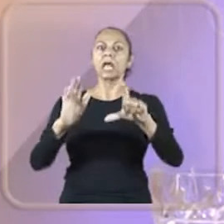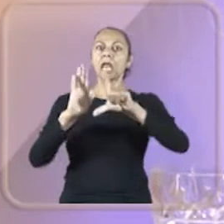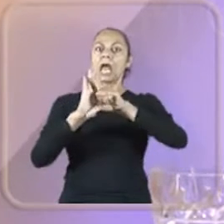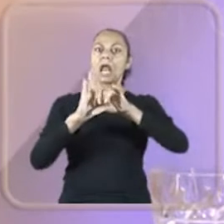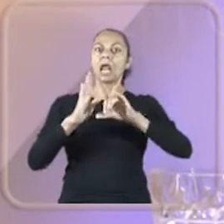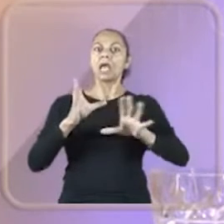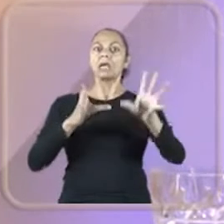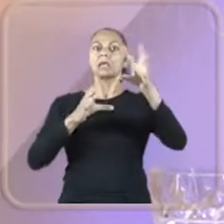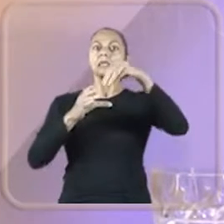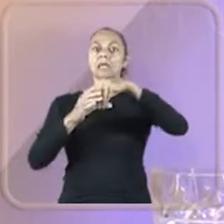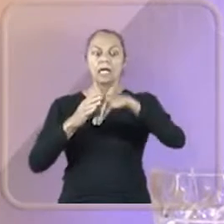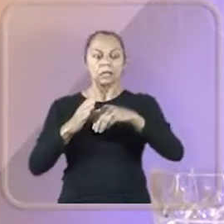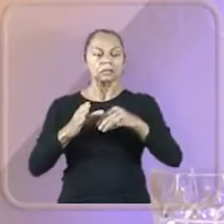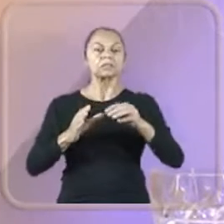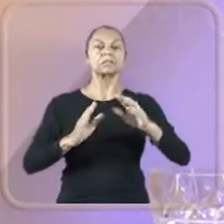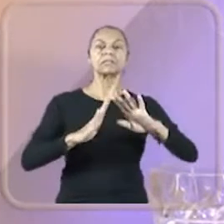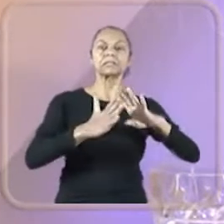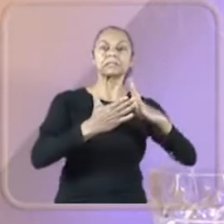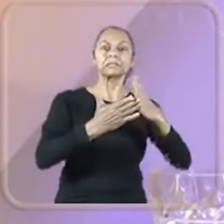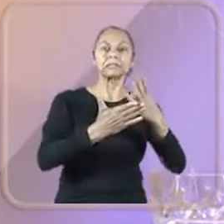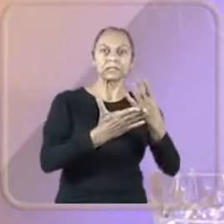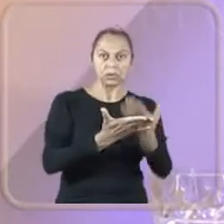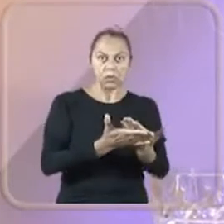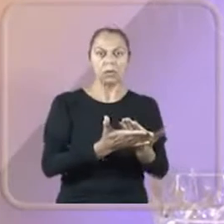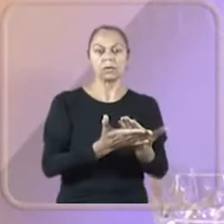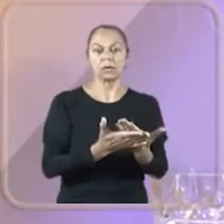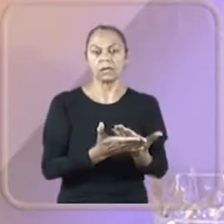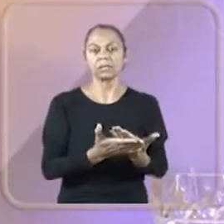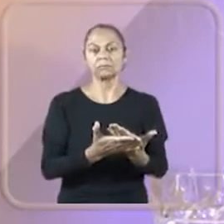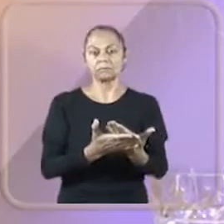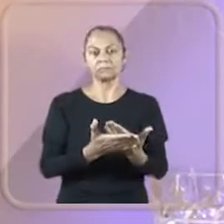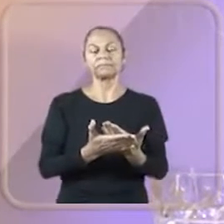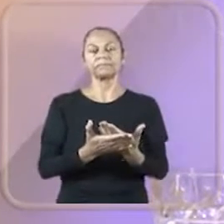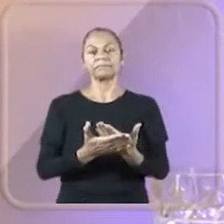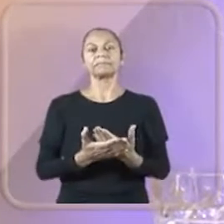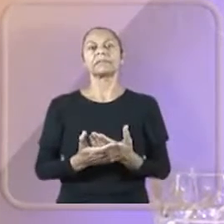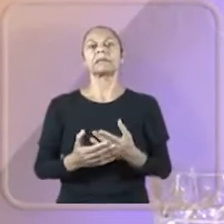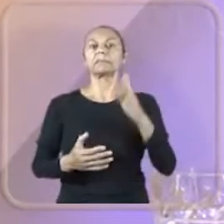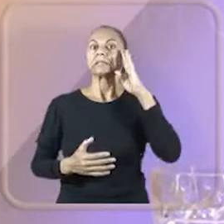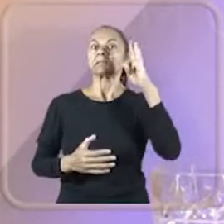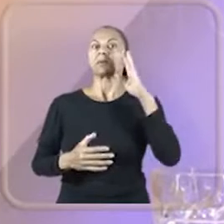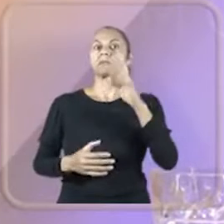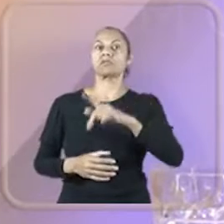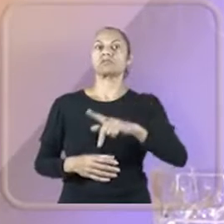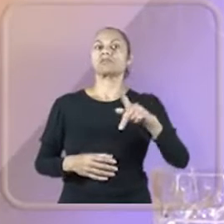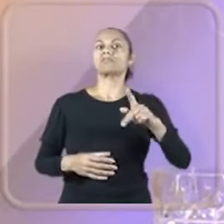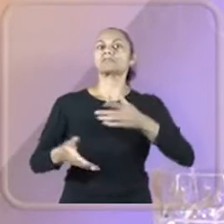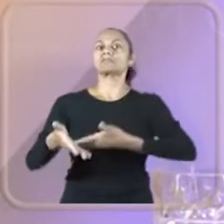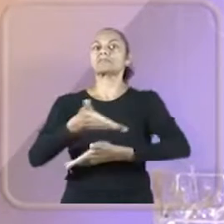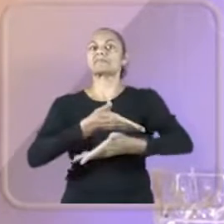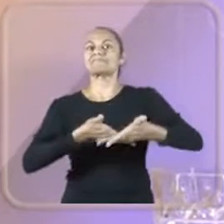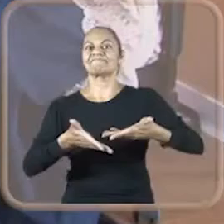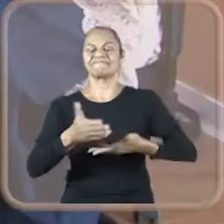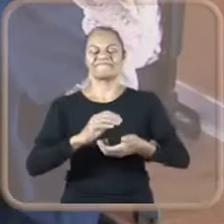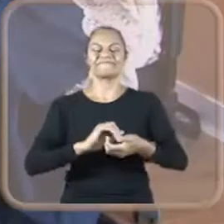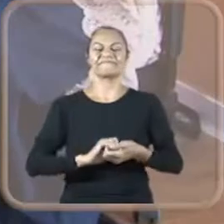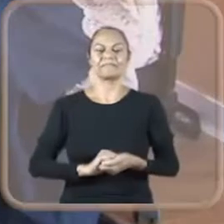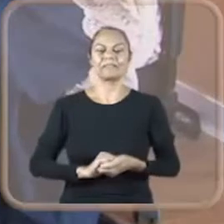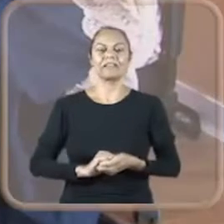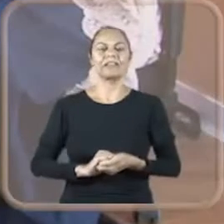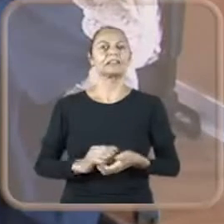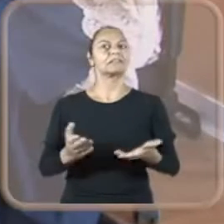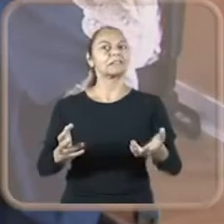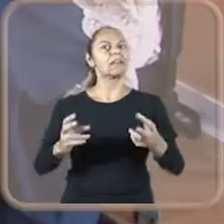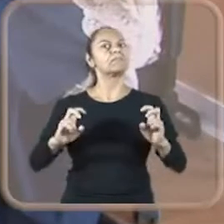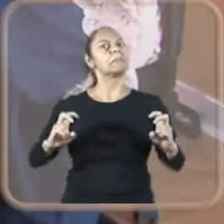lei na sala de aula, né? Ou pelo menos nos atores que fazem a sala de aula rodar. Esse roda de conversa aqui